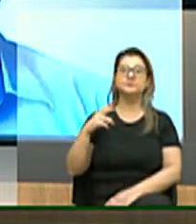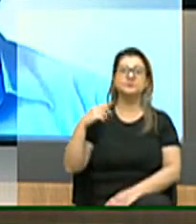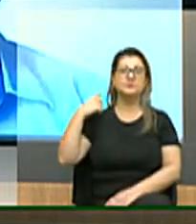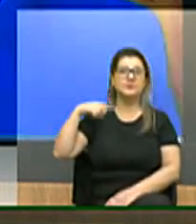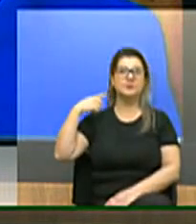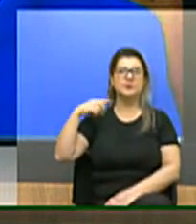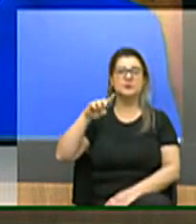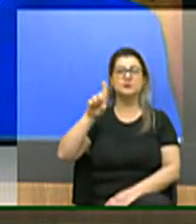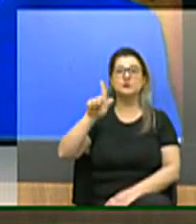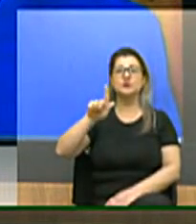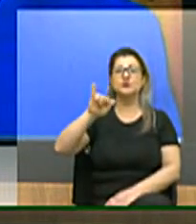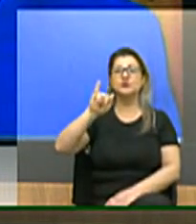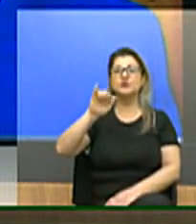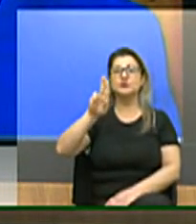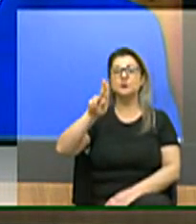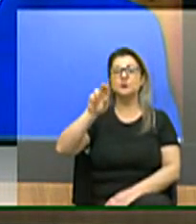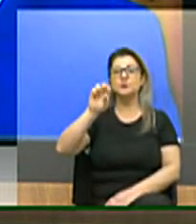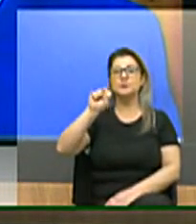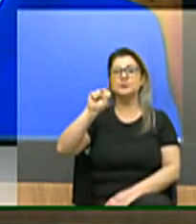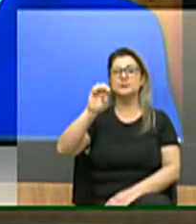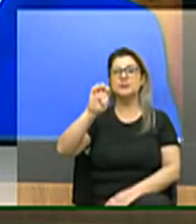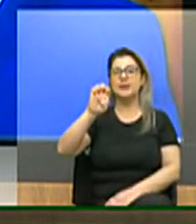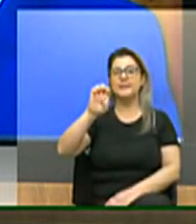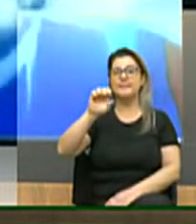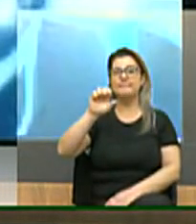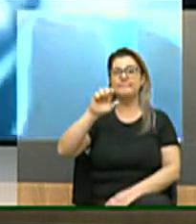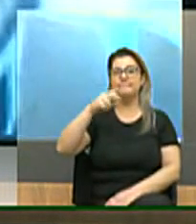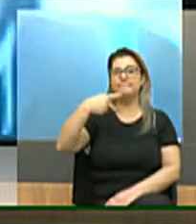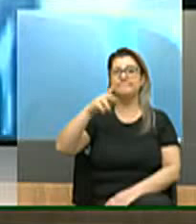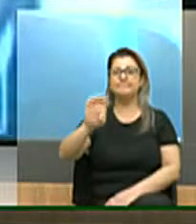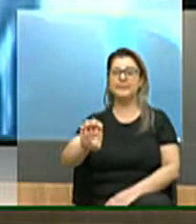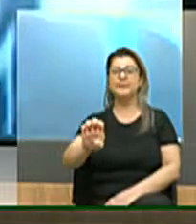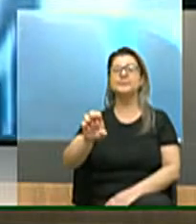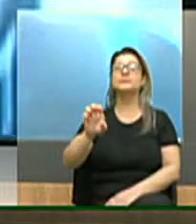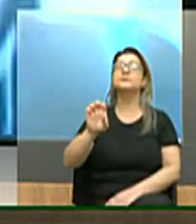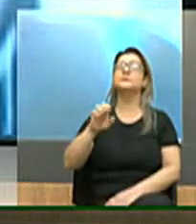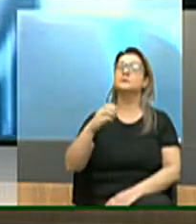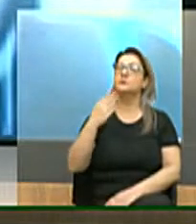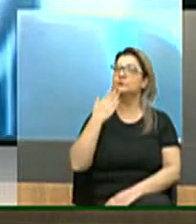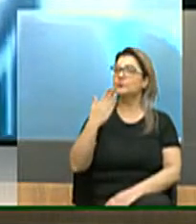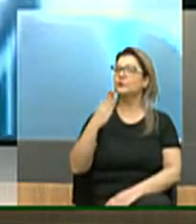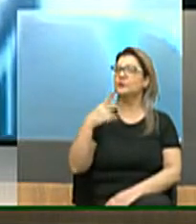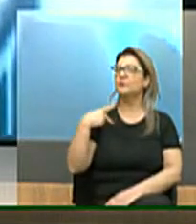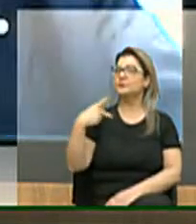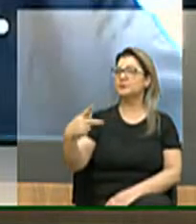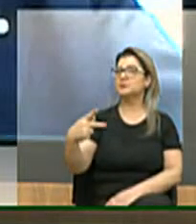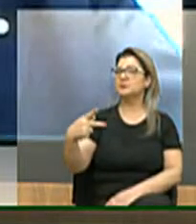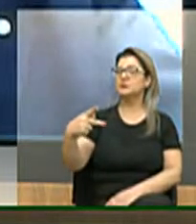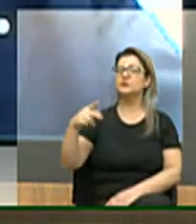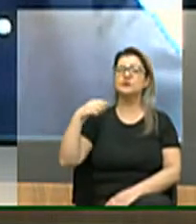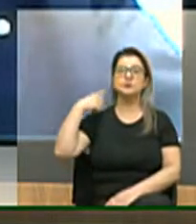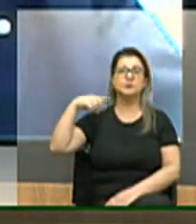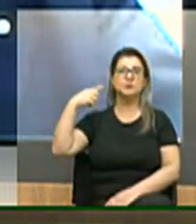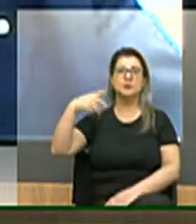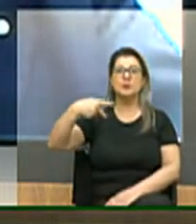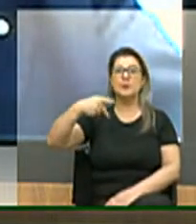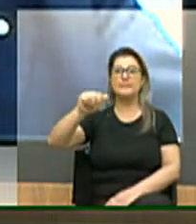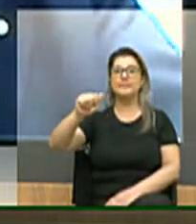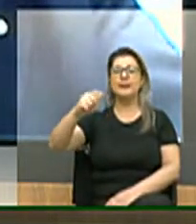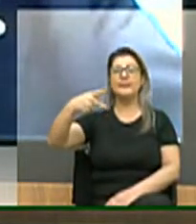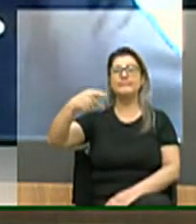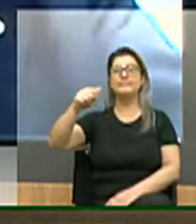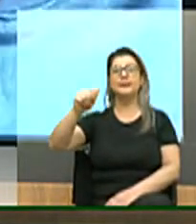favorável, presidente. Deputado Ayrton Lima. Voto favorável, presidente. Deputado Paparico Bach. Voto favorável,